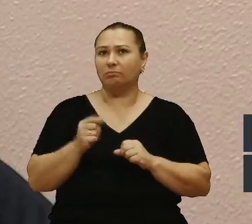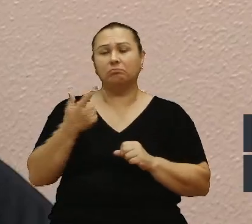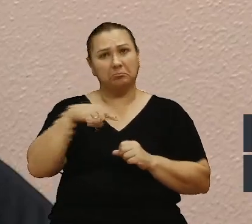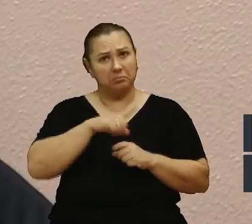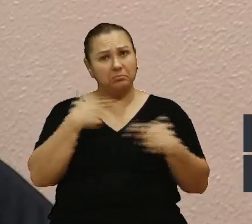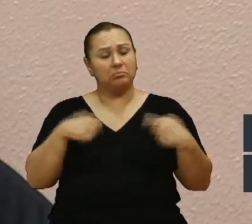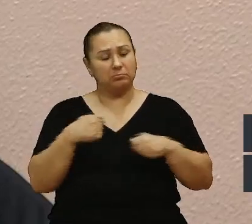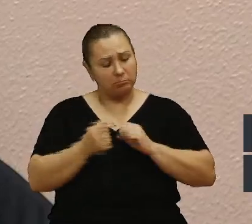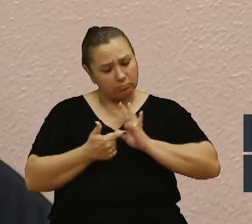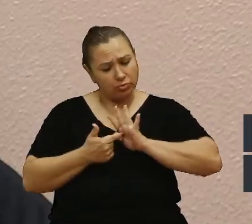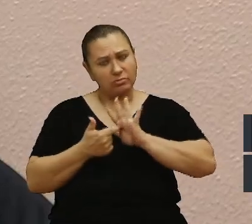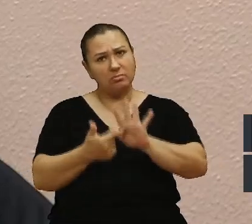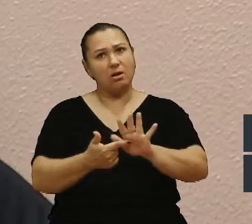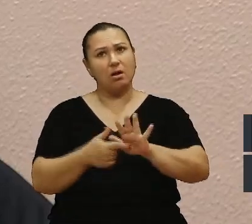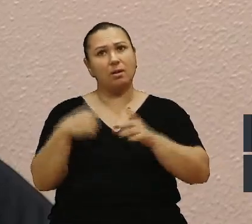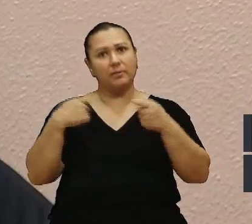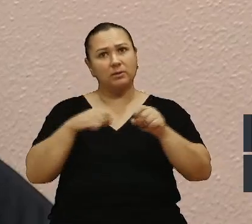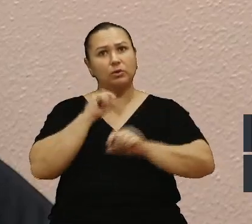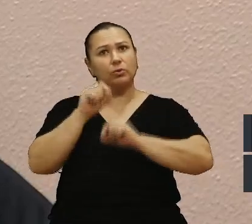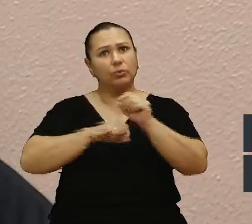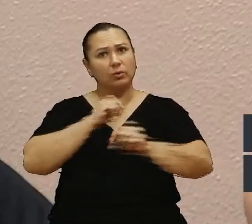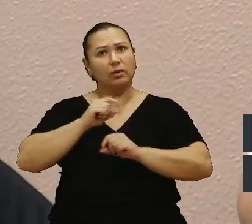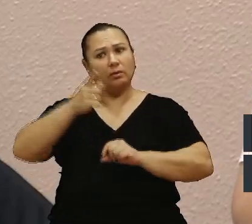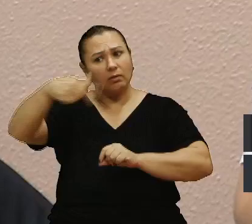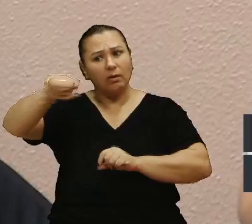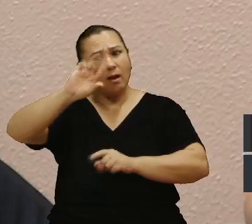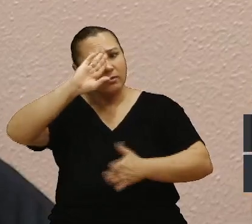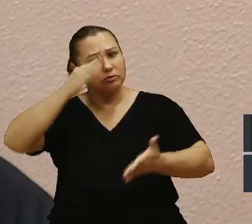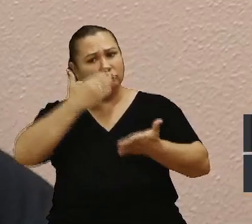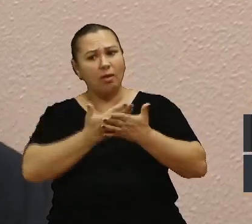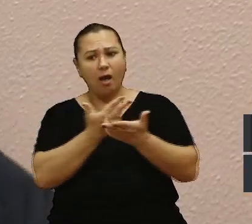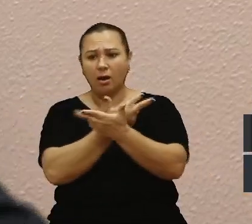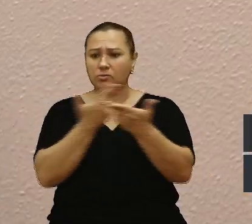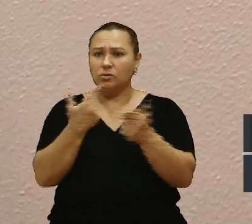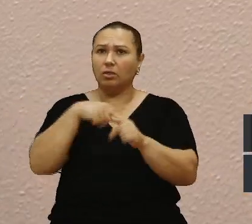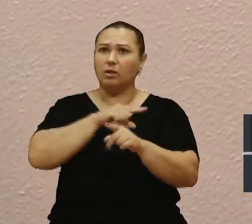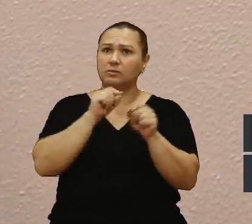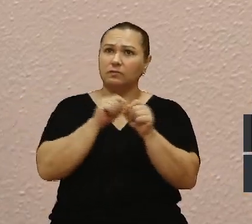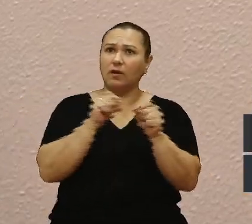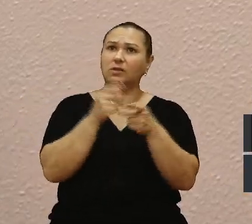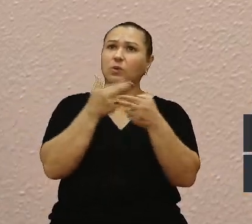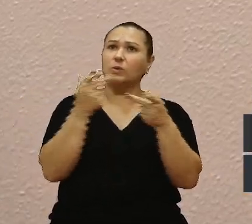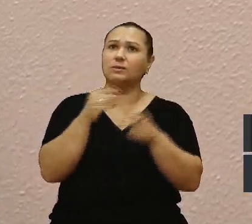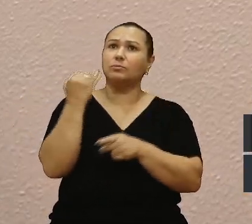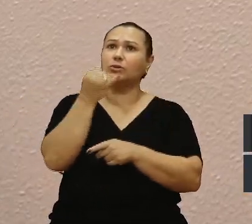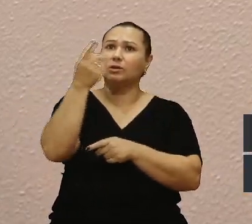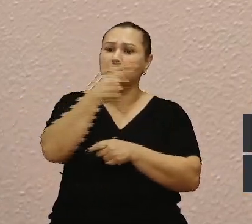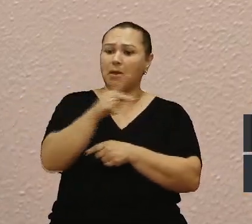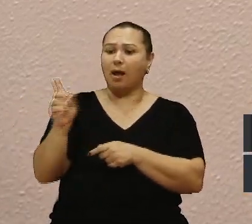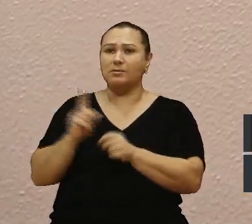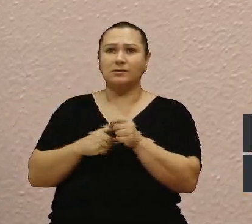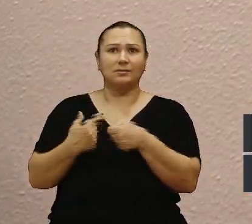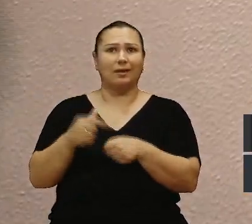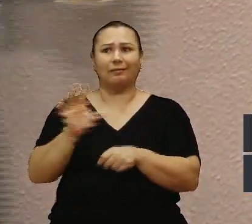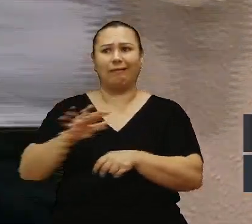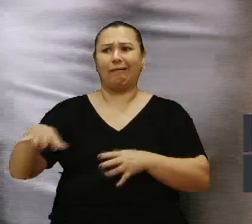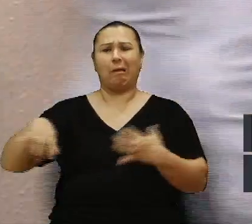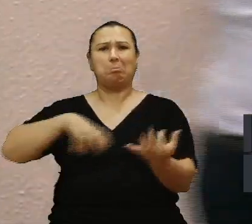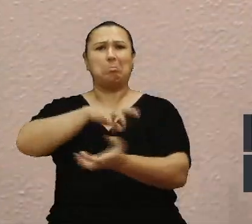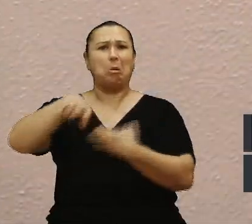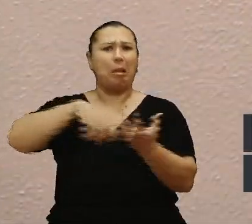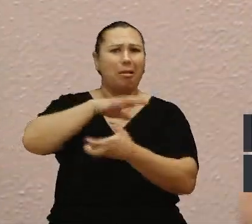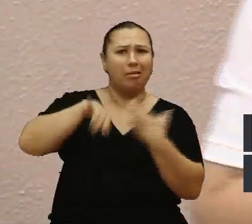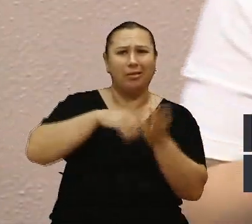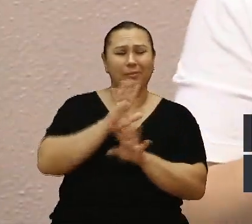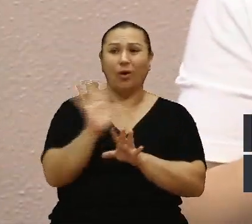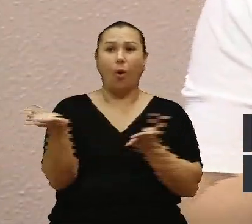para a Câmara de Vereadores e para a população. E aí coisas que são importantes para a cidade deixam de ser polêmicas, porque hoje